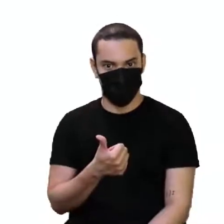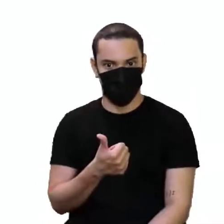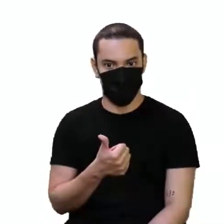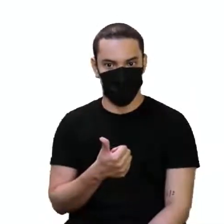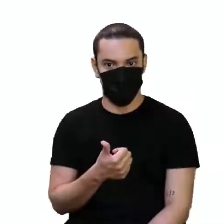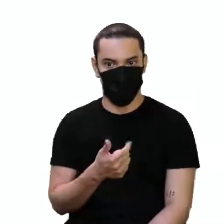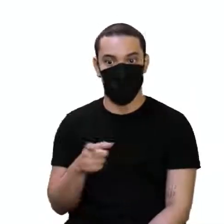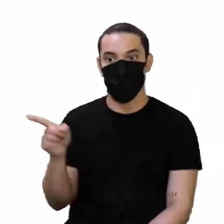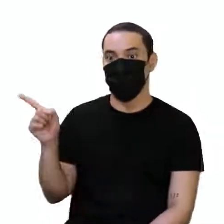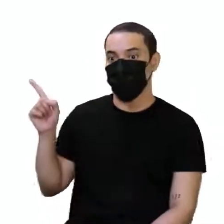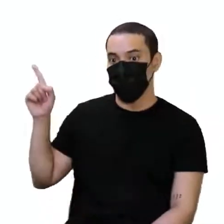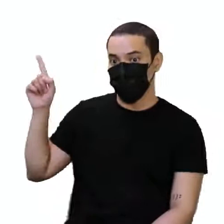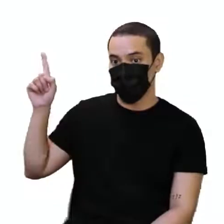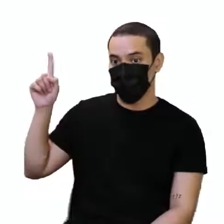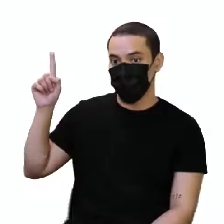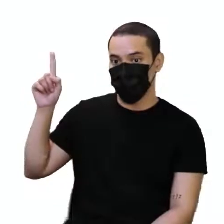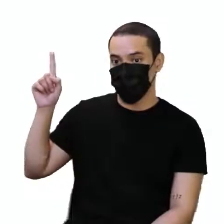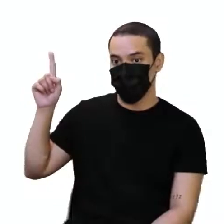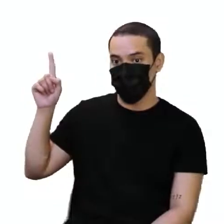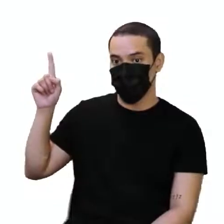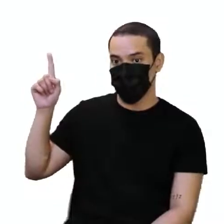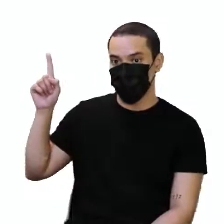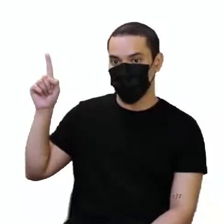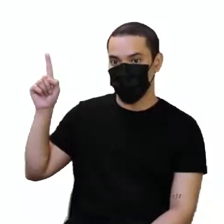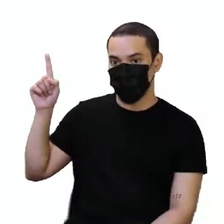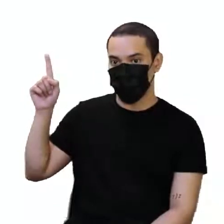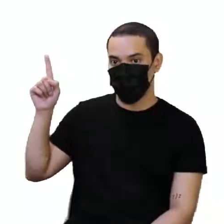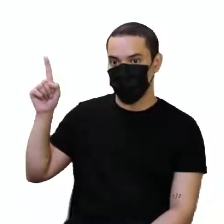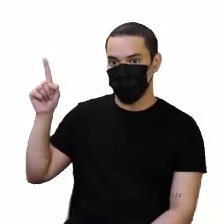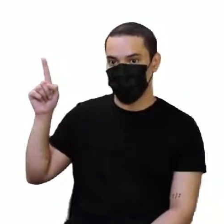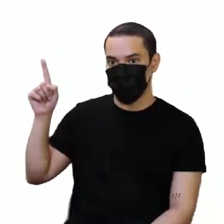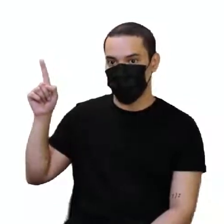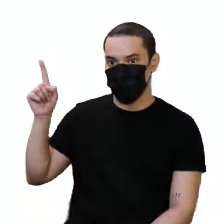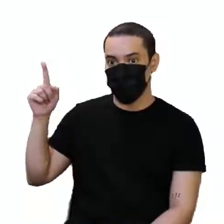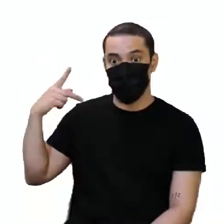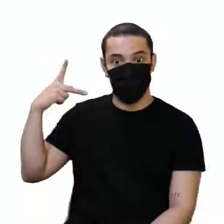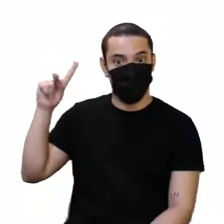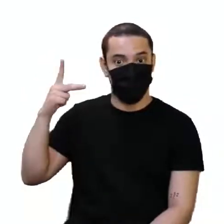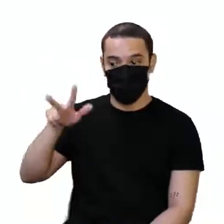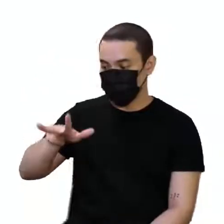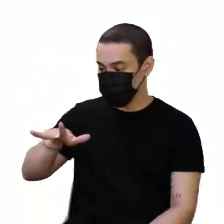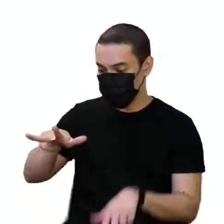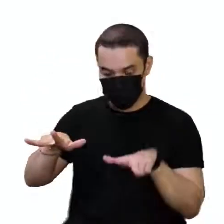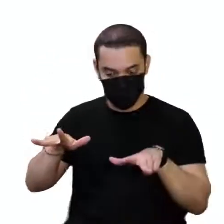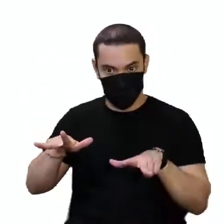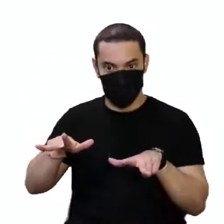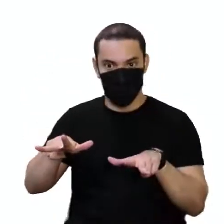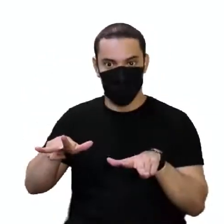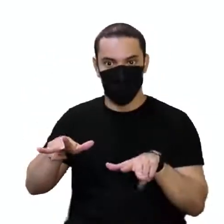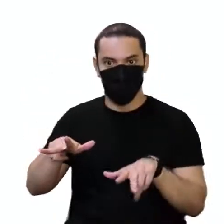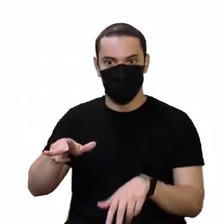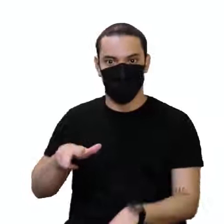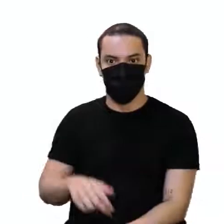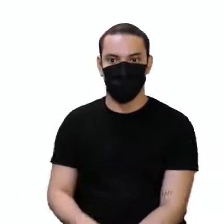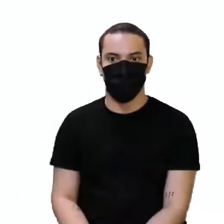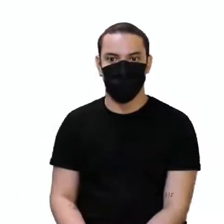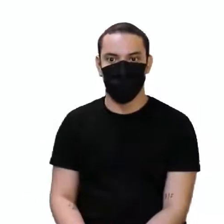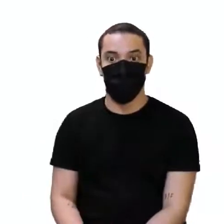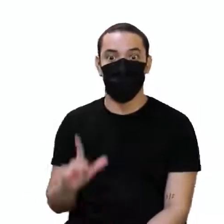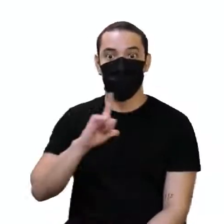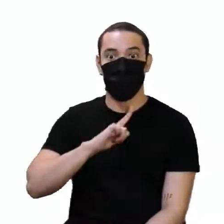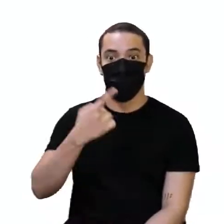ó. Os dedinhos são os artelhos dela, tá bom? Você pode observar que ela tem esse